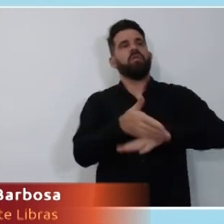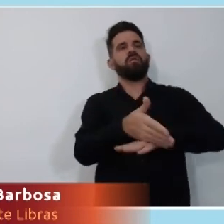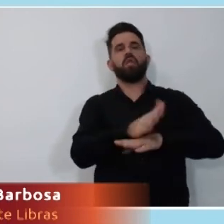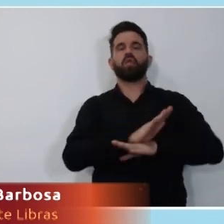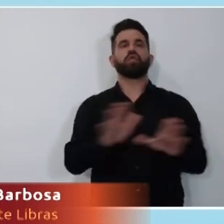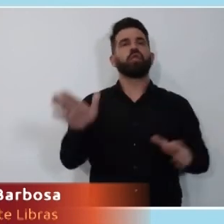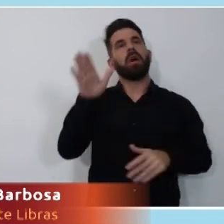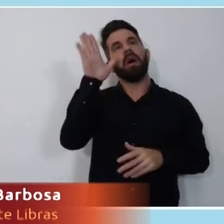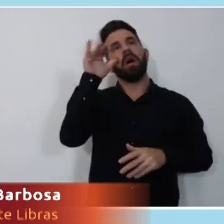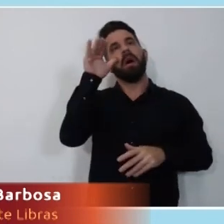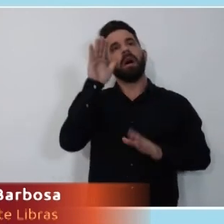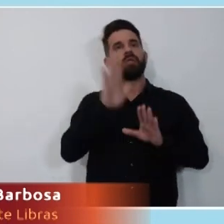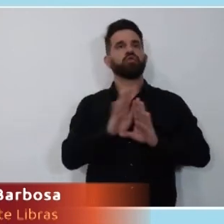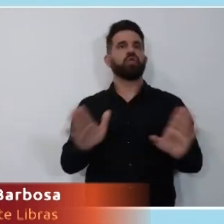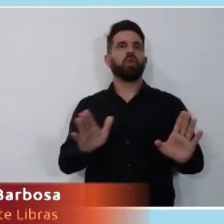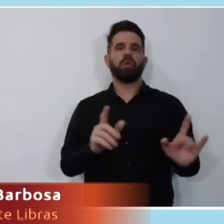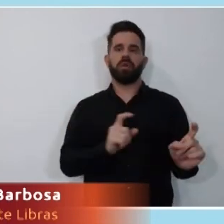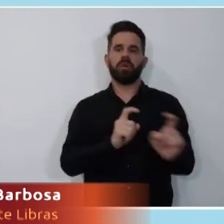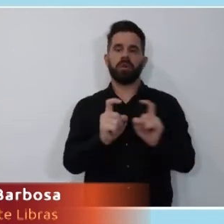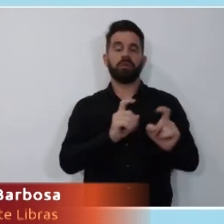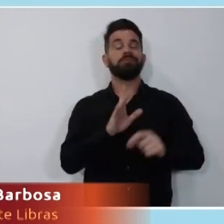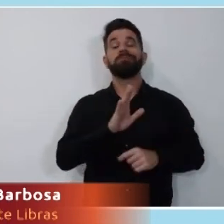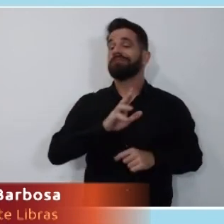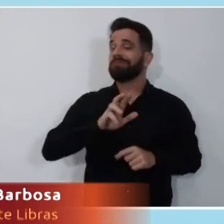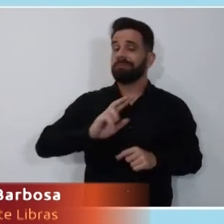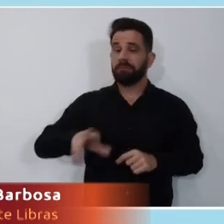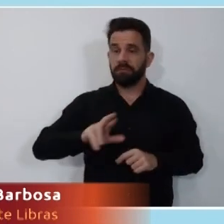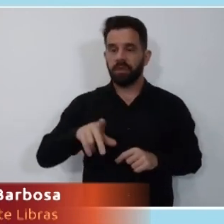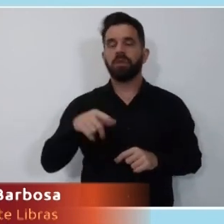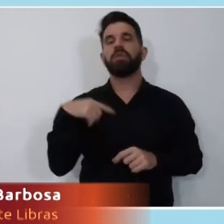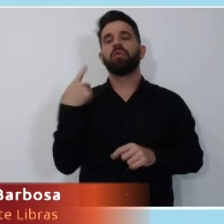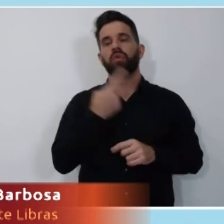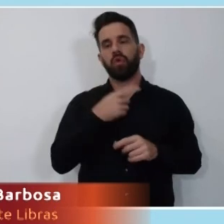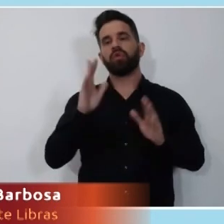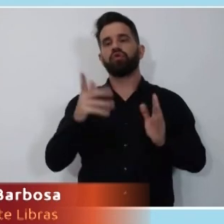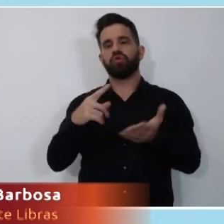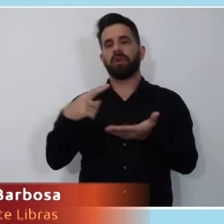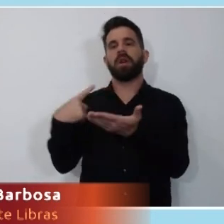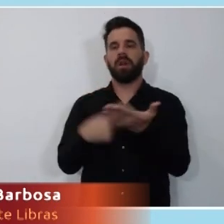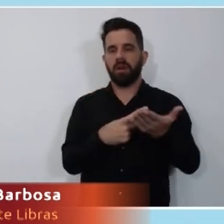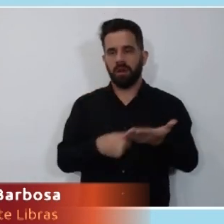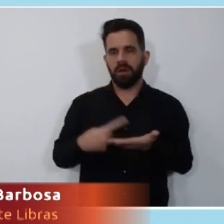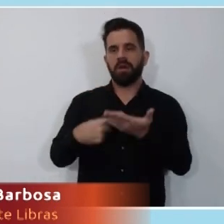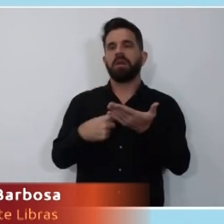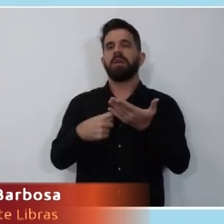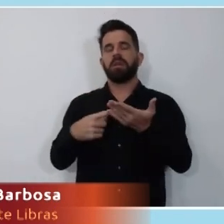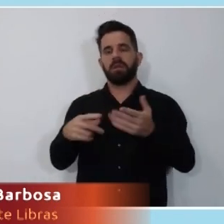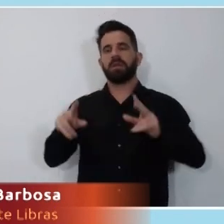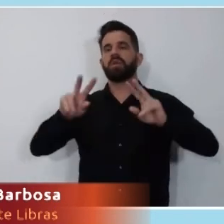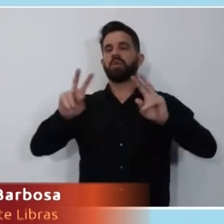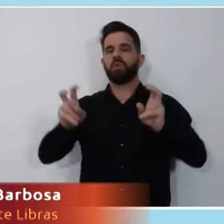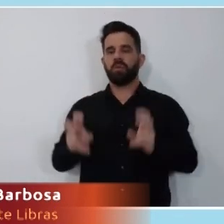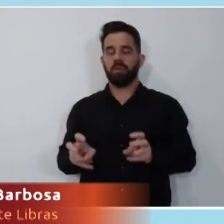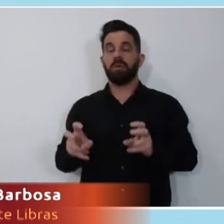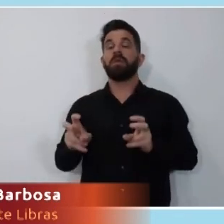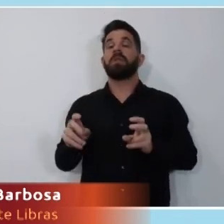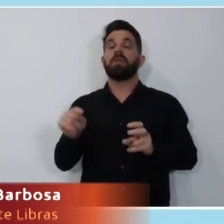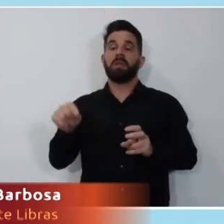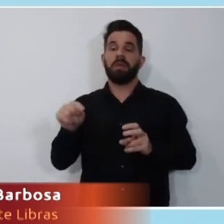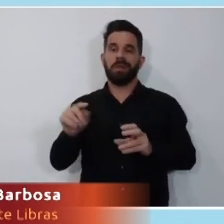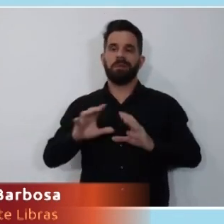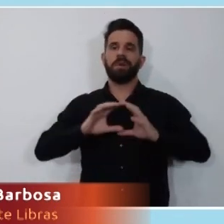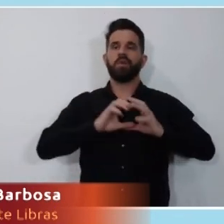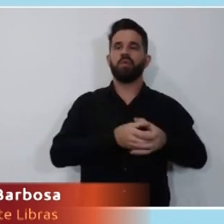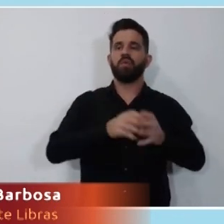fez uma reunião social. Mas acredito que já temos conversado e debatido alguns pontos dentro dos grupos de trabalho com a prefeitura, né?